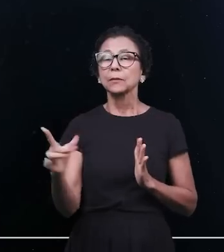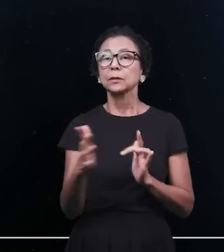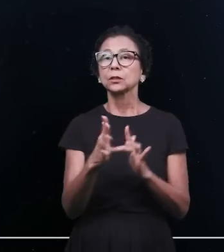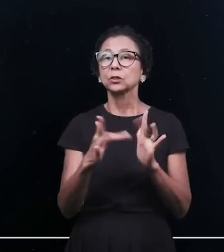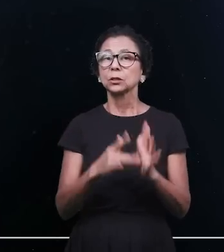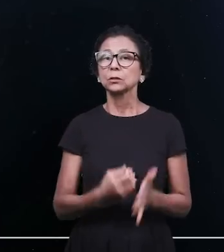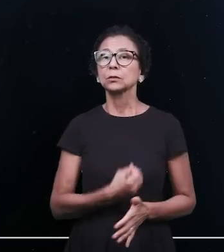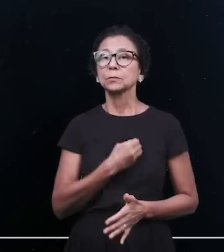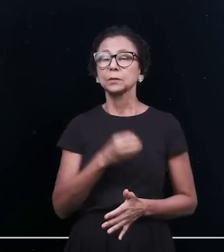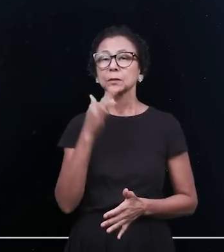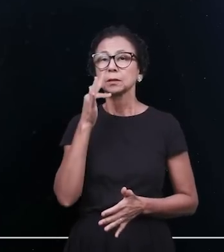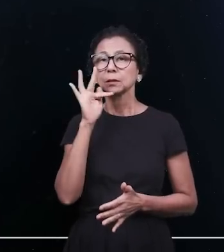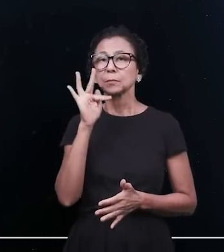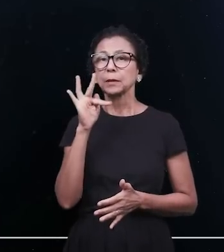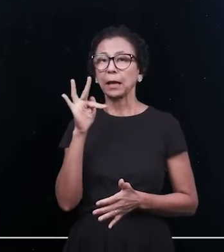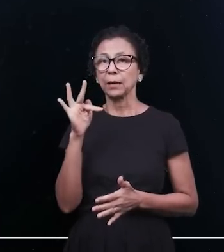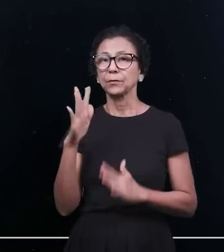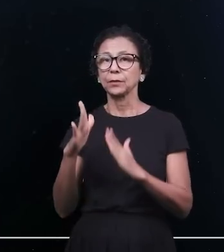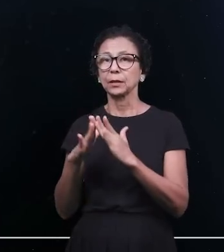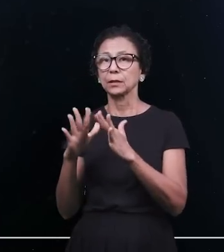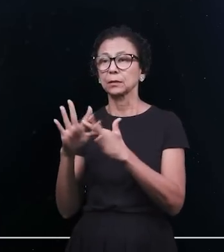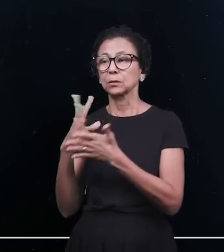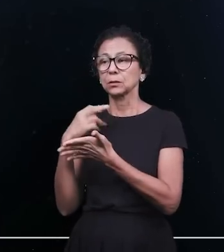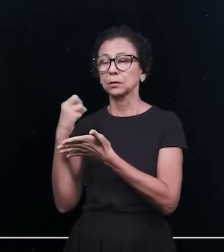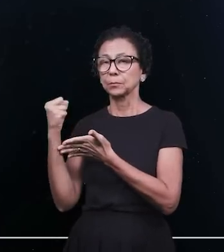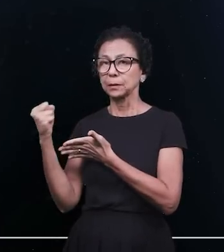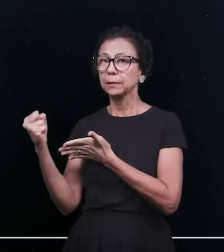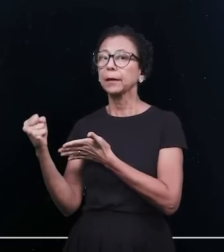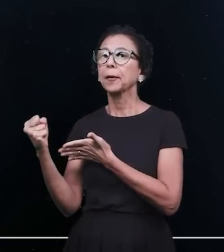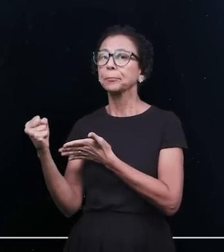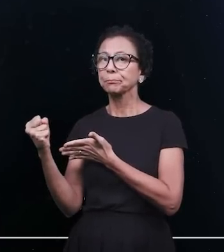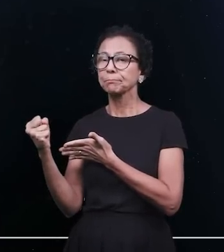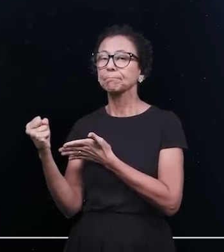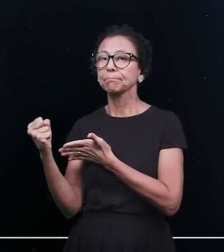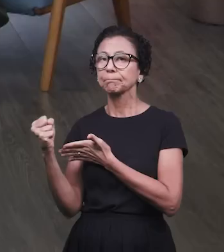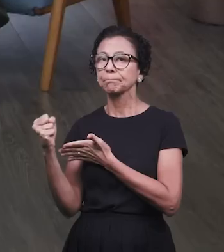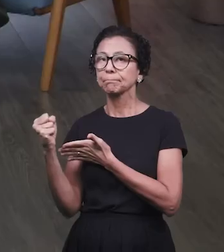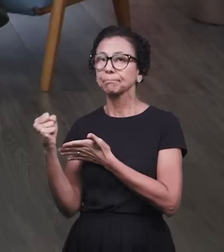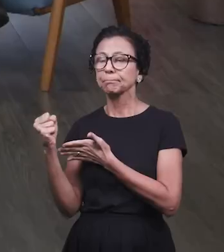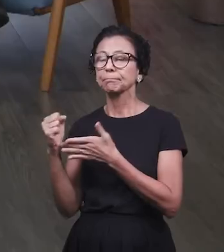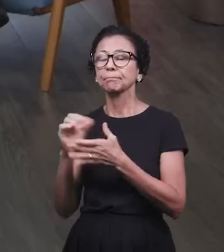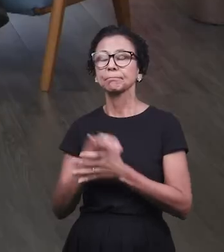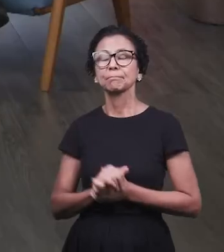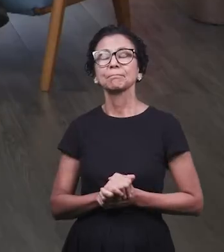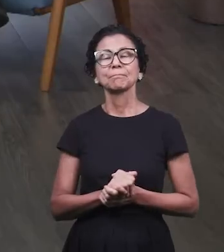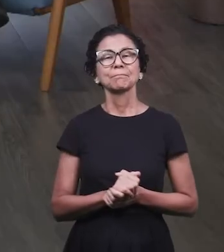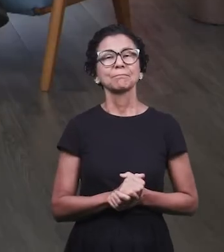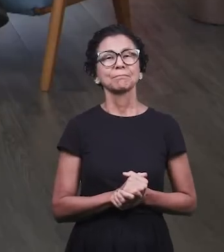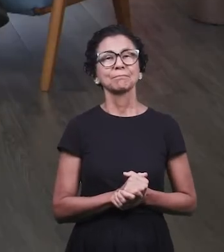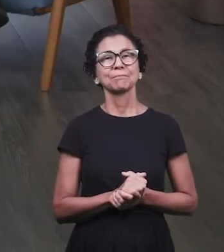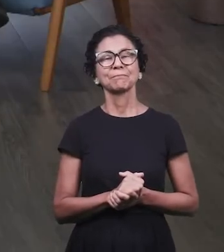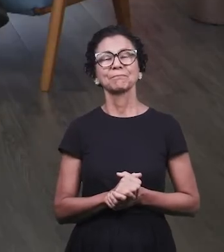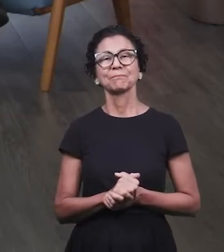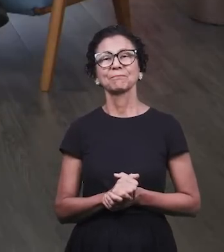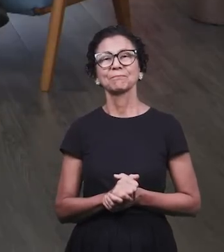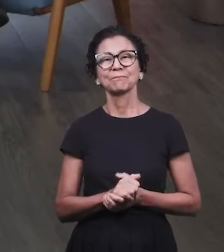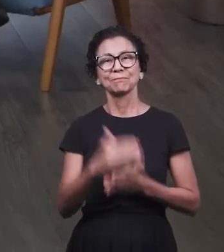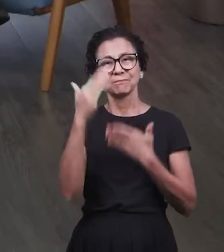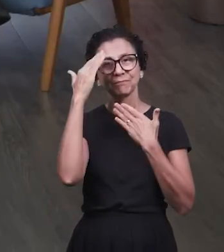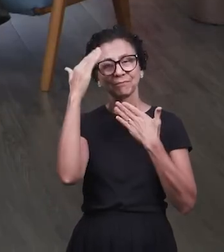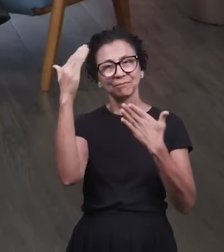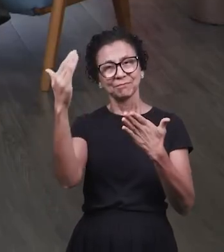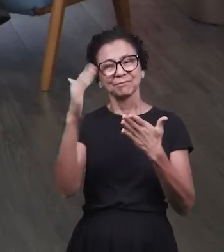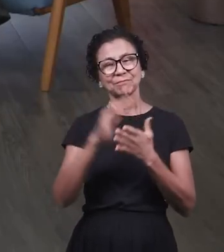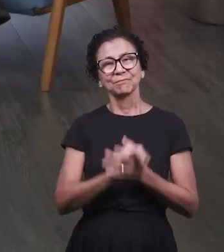e em breve vai arrebatar sua igreja fiel. Foi o que escreveu o Jurandir Girioli, de São Paulo.